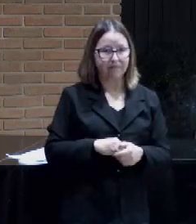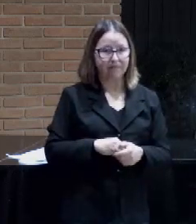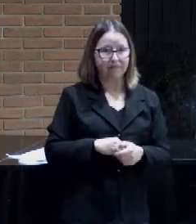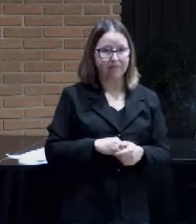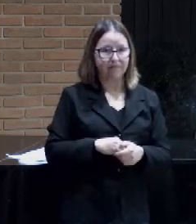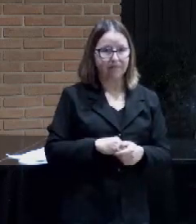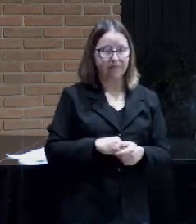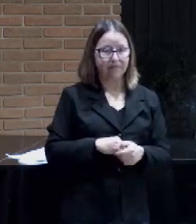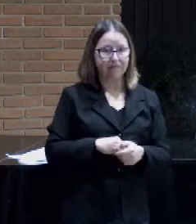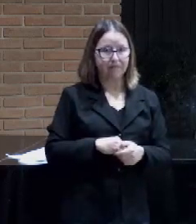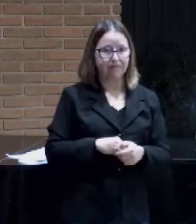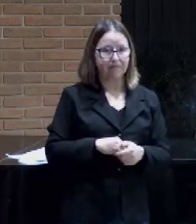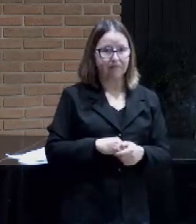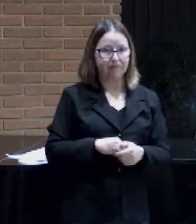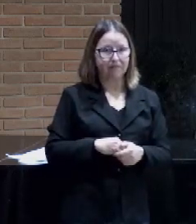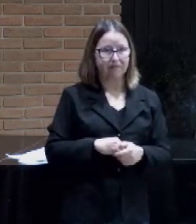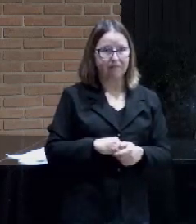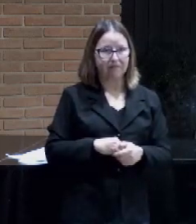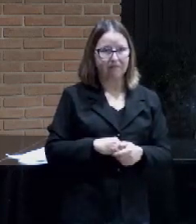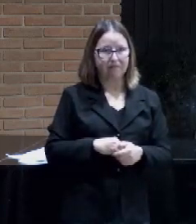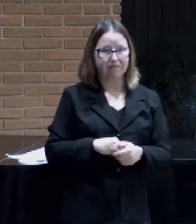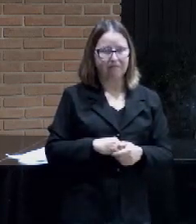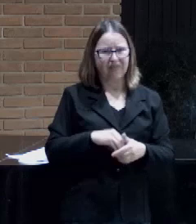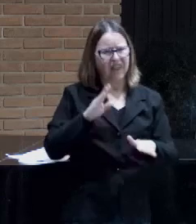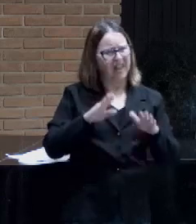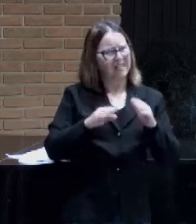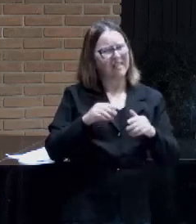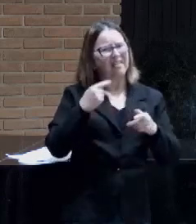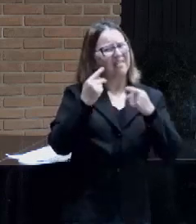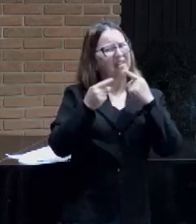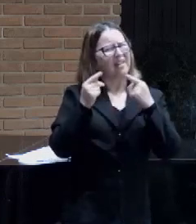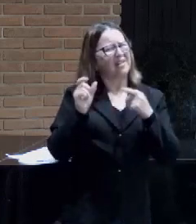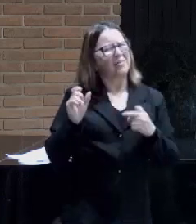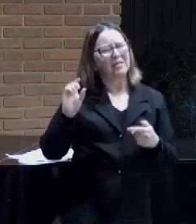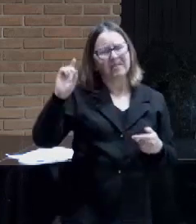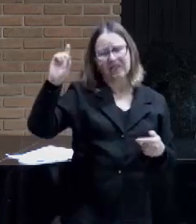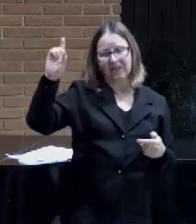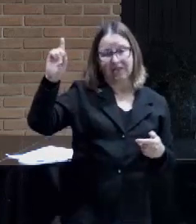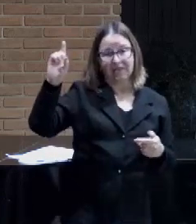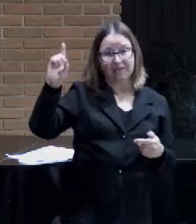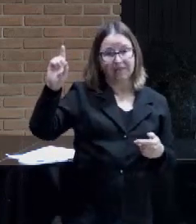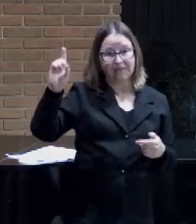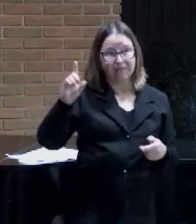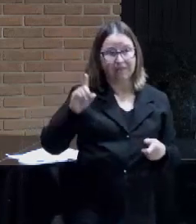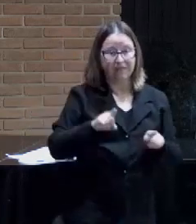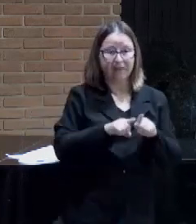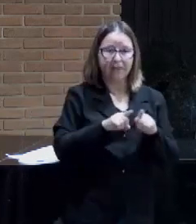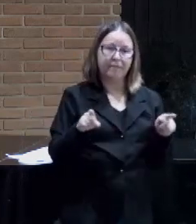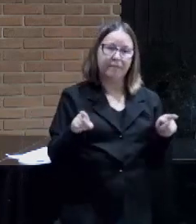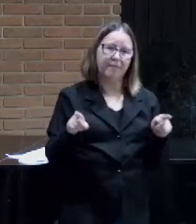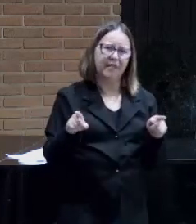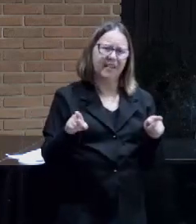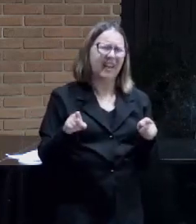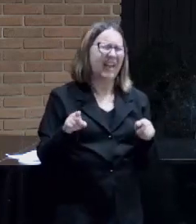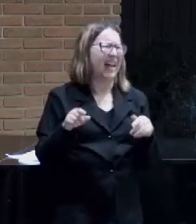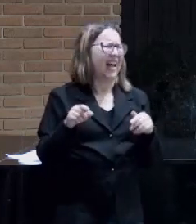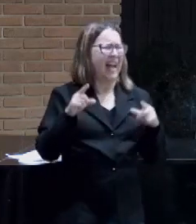A gente pode falar talvez, mas, Felipe, é porque a palavra é difícil de